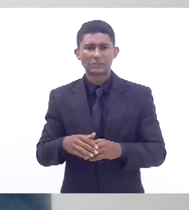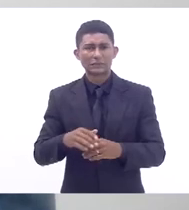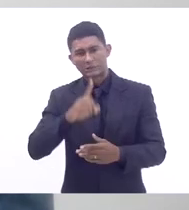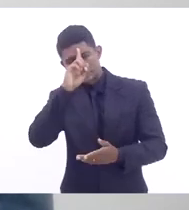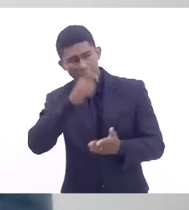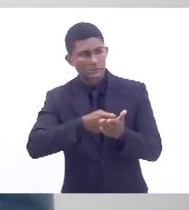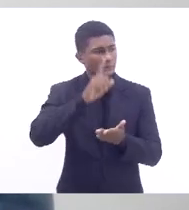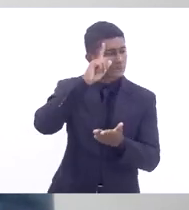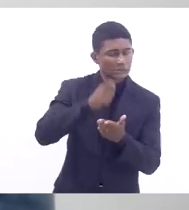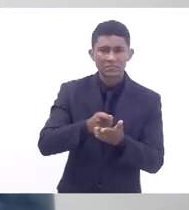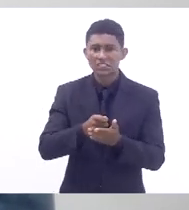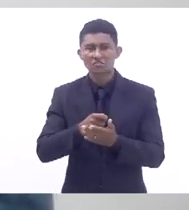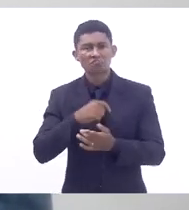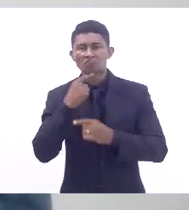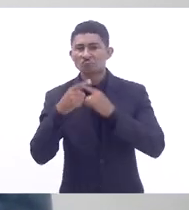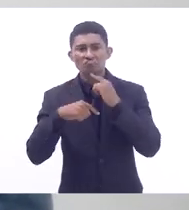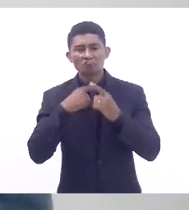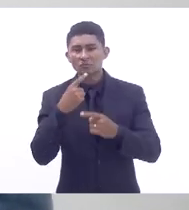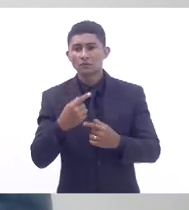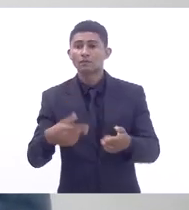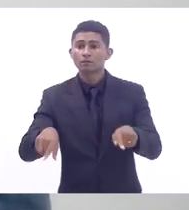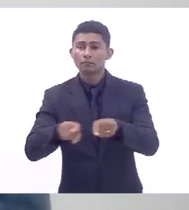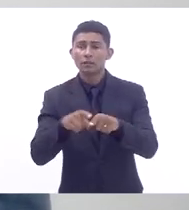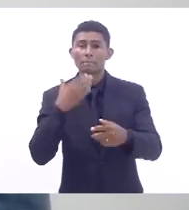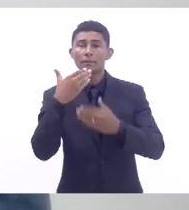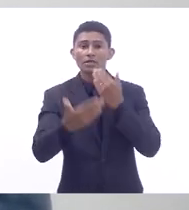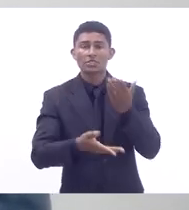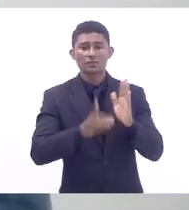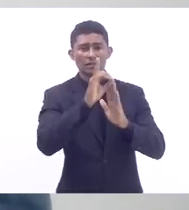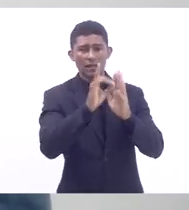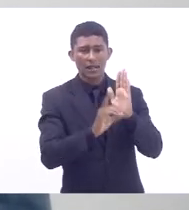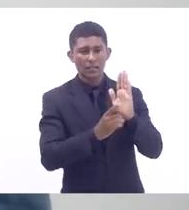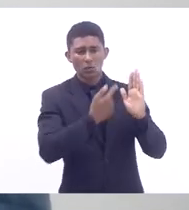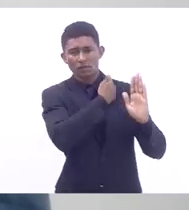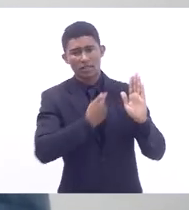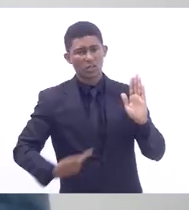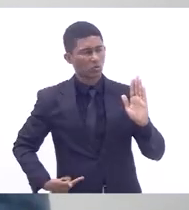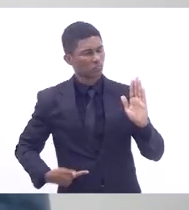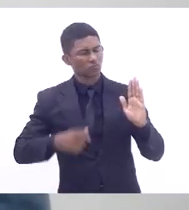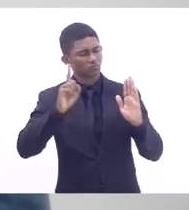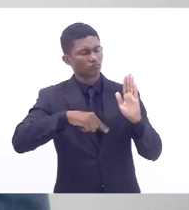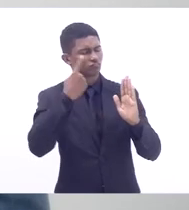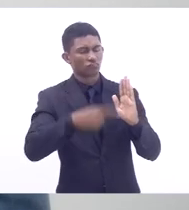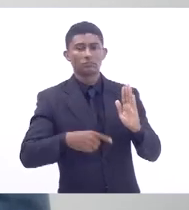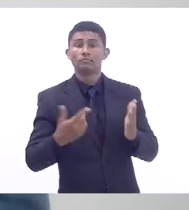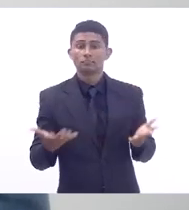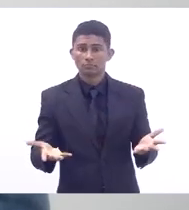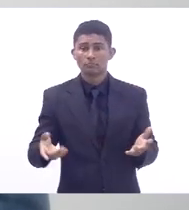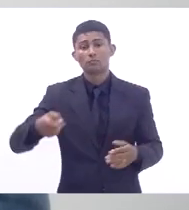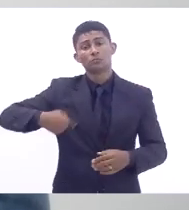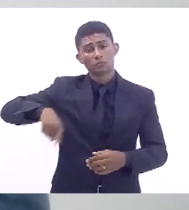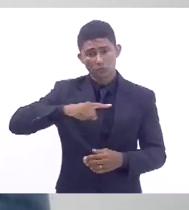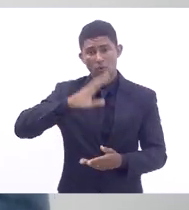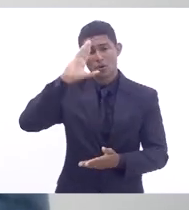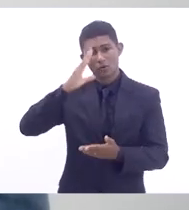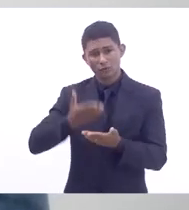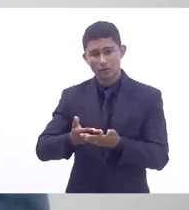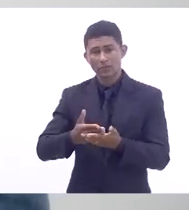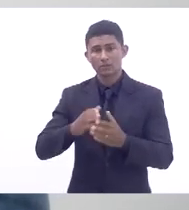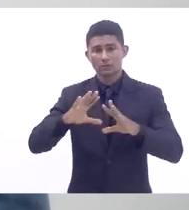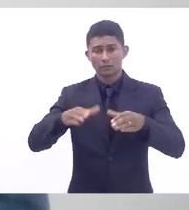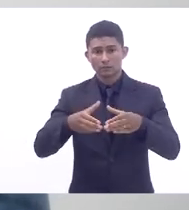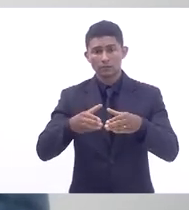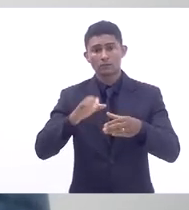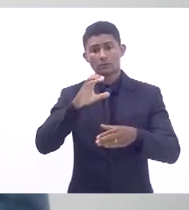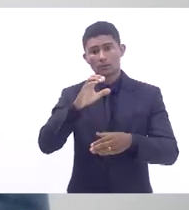decisões inclusive é solicita advogada secreta do do governador né acreditamos muito na CPI da dívida